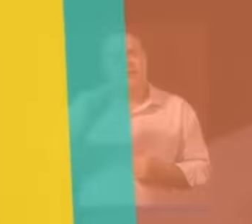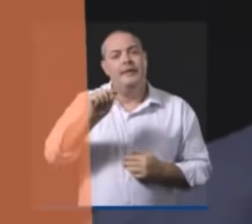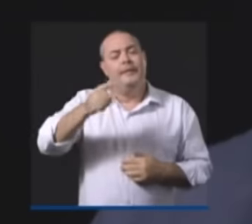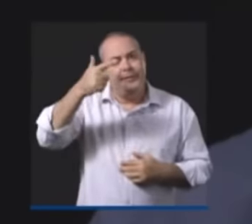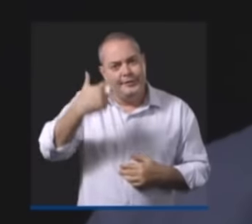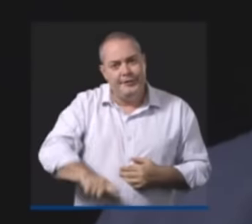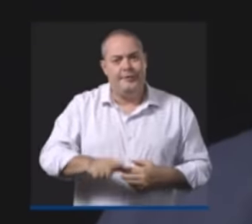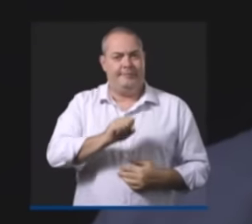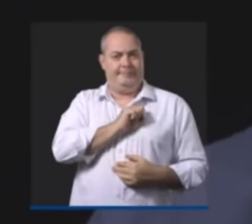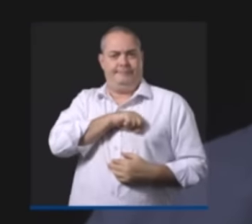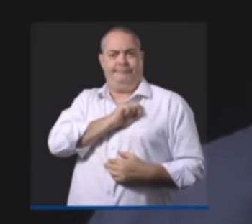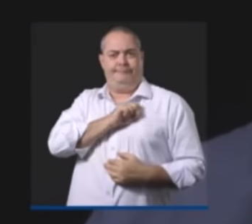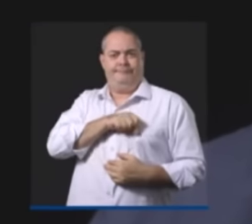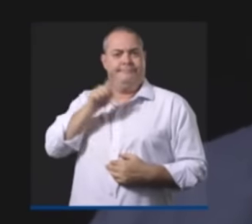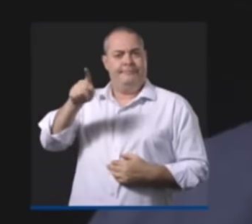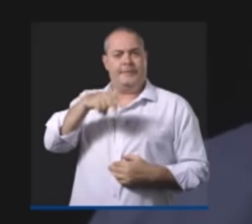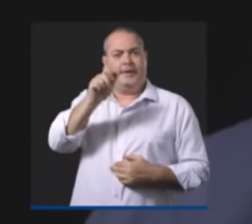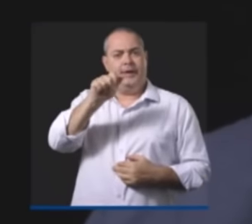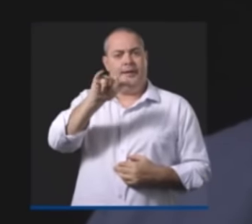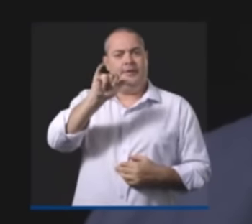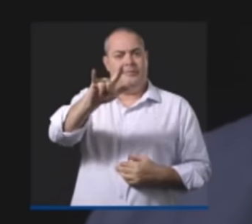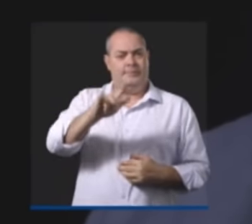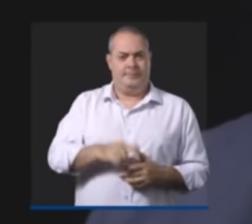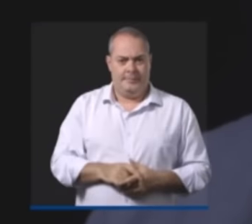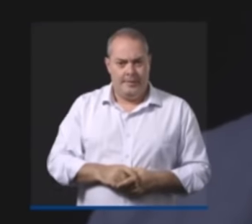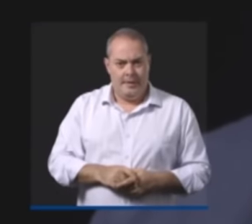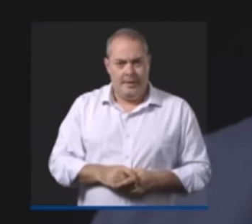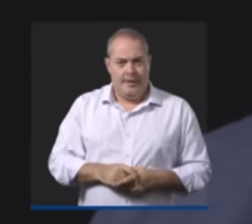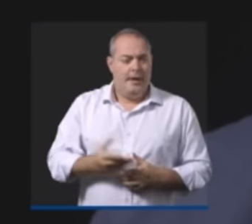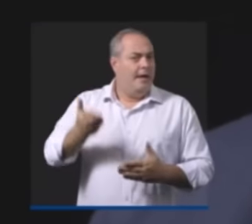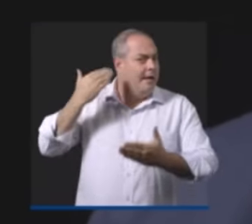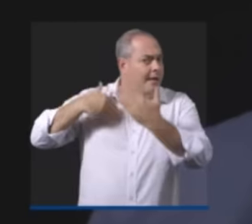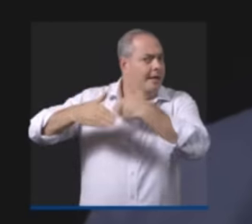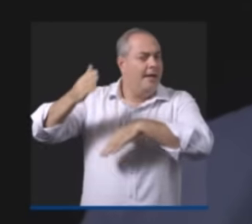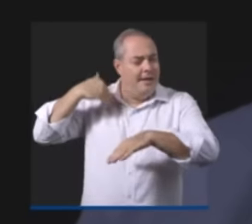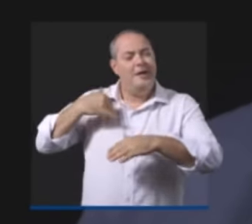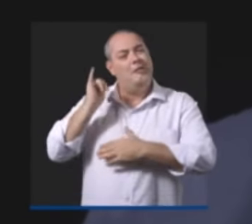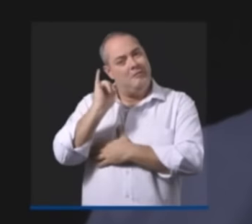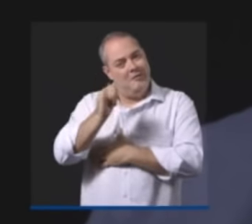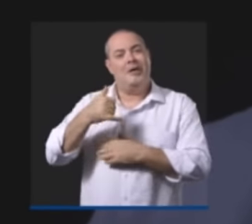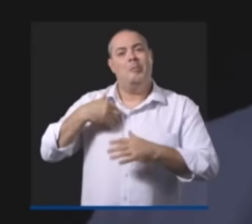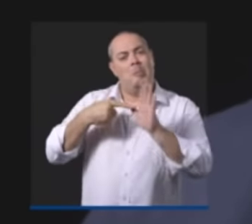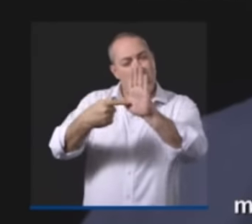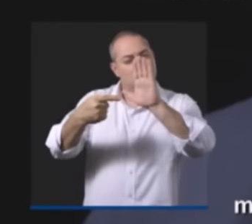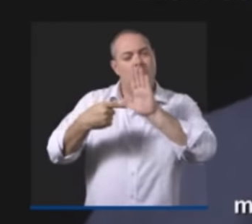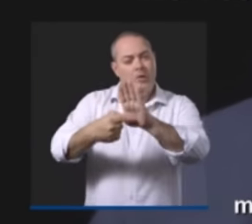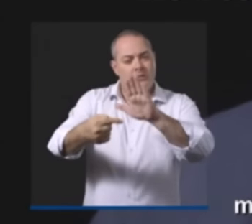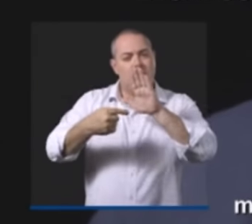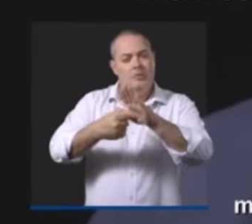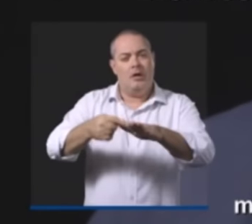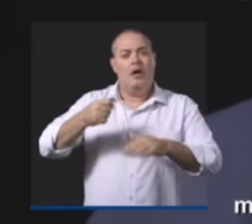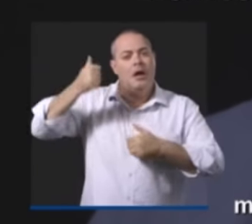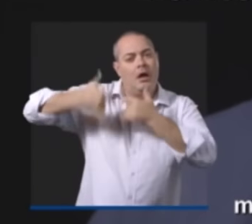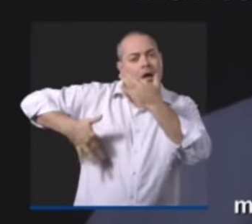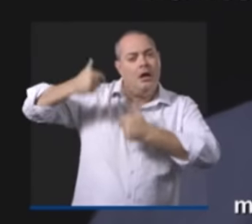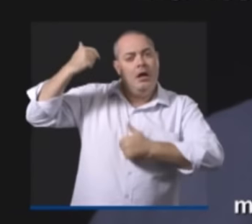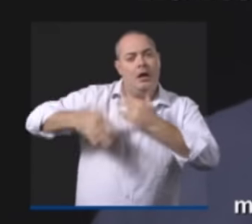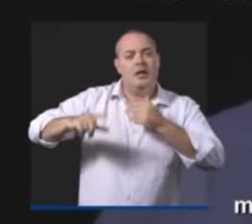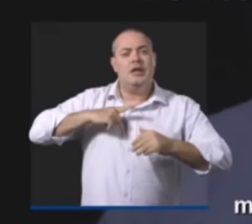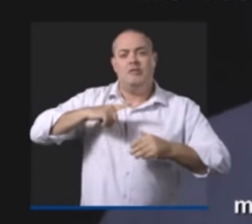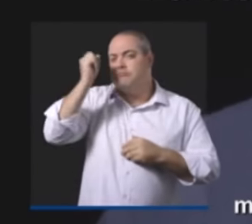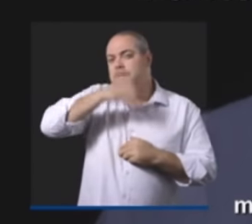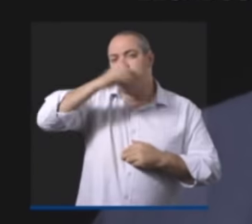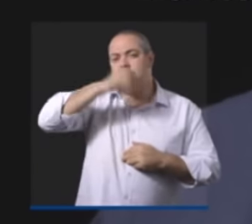Você vai ver agora mais uma covardia do Calil. Nos últimos dias, mostramos aqui os depoimentos